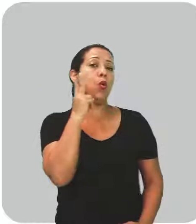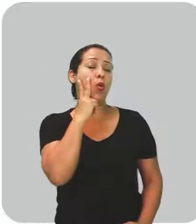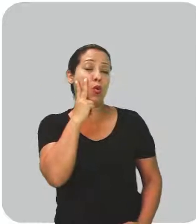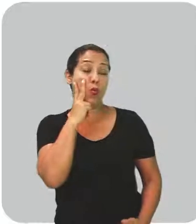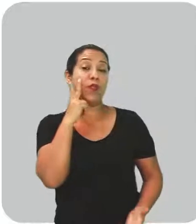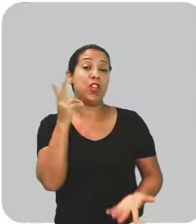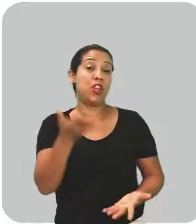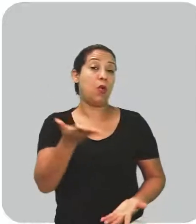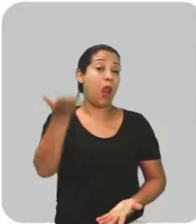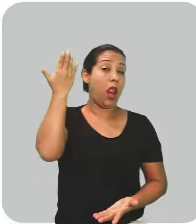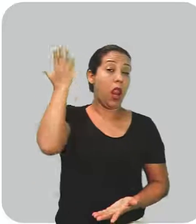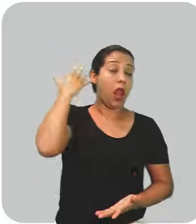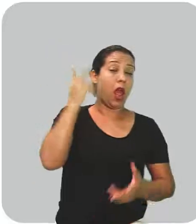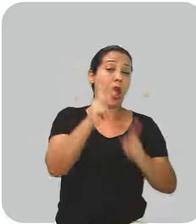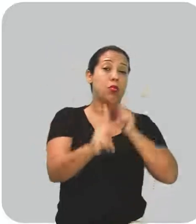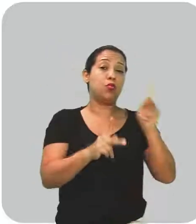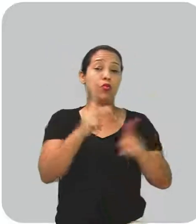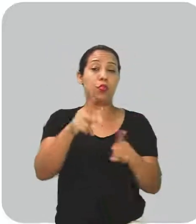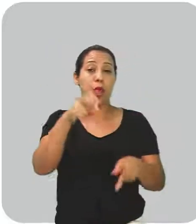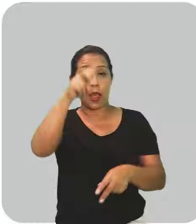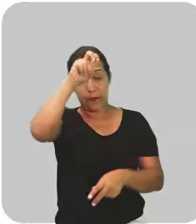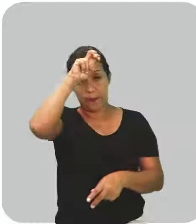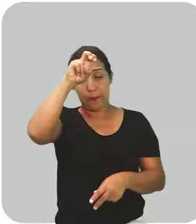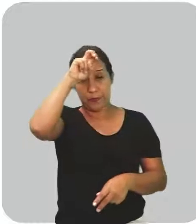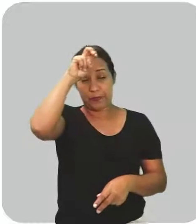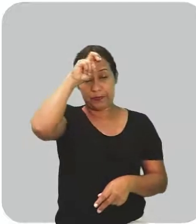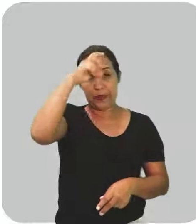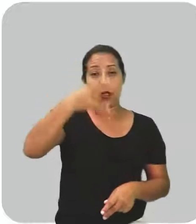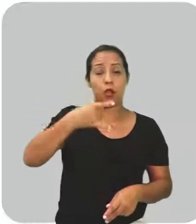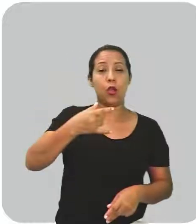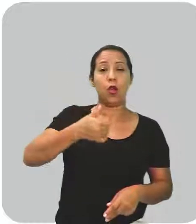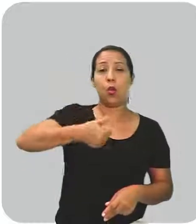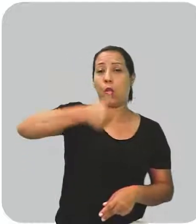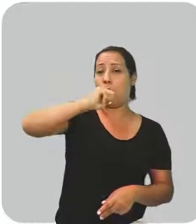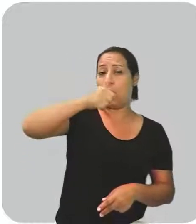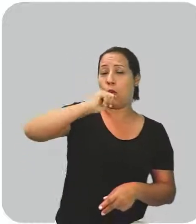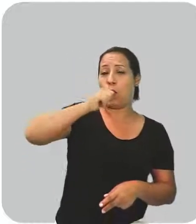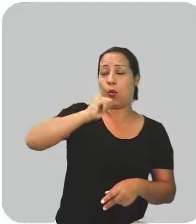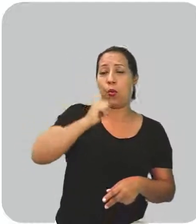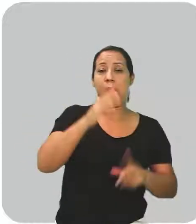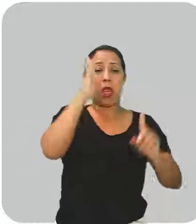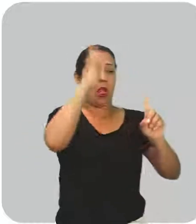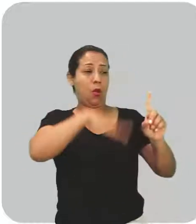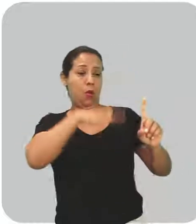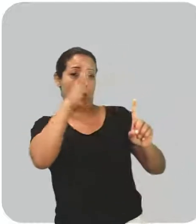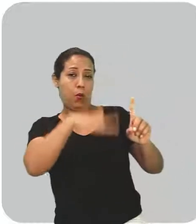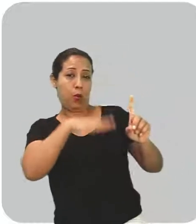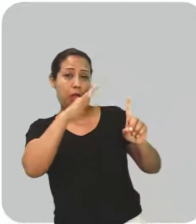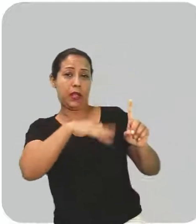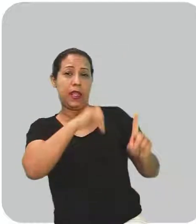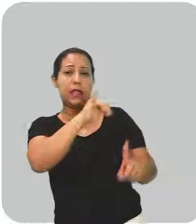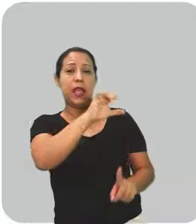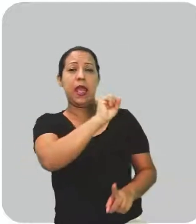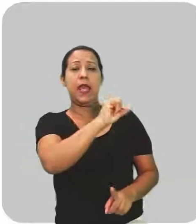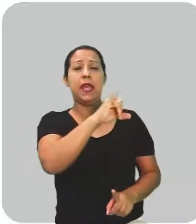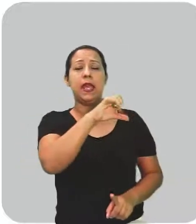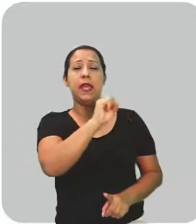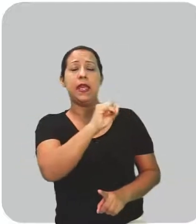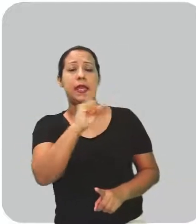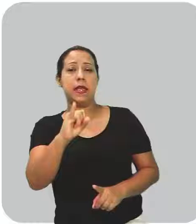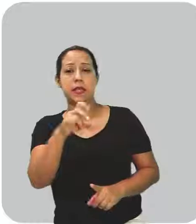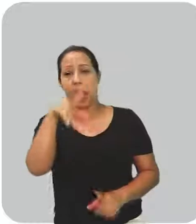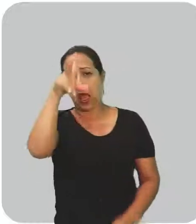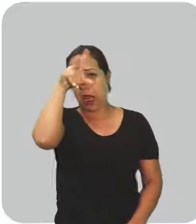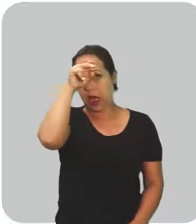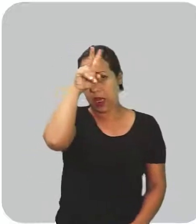era bebido em honra à deusa Ísis. A embriaguez, no entanto, era tolerada apenas